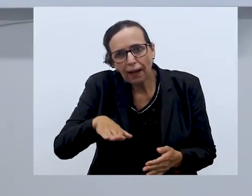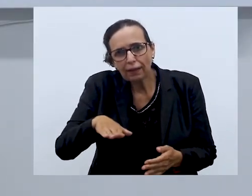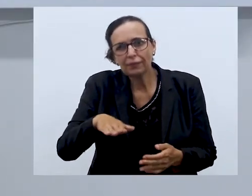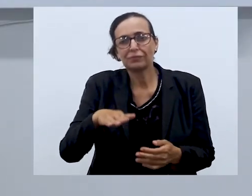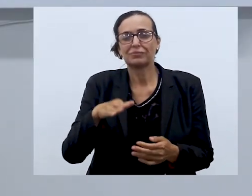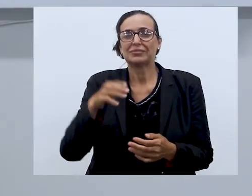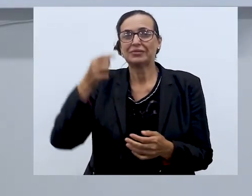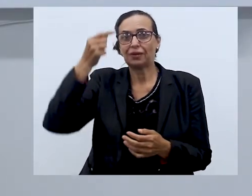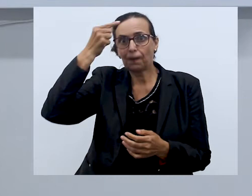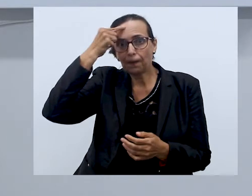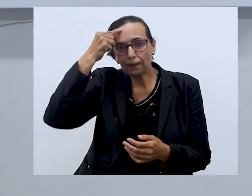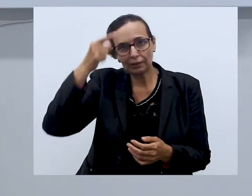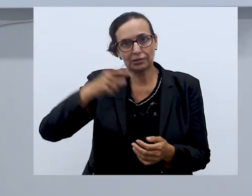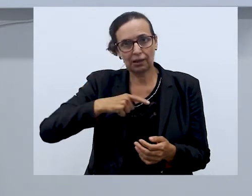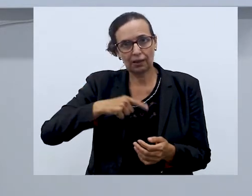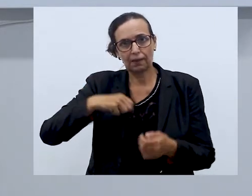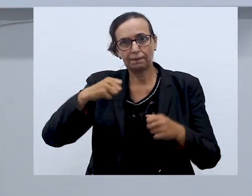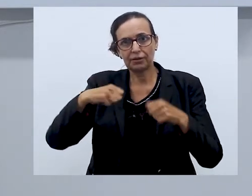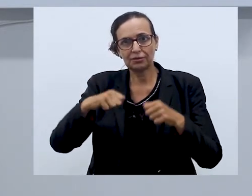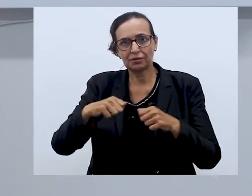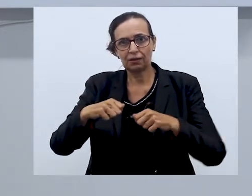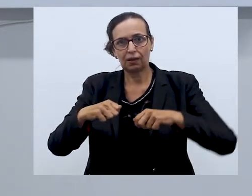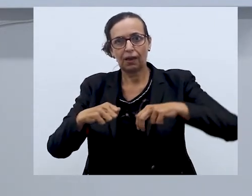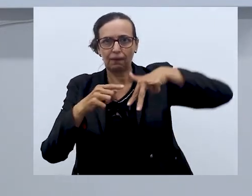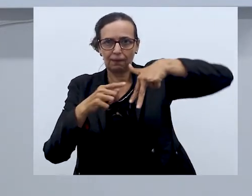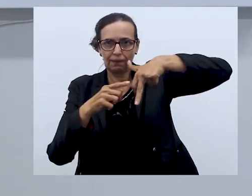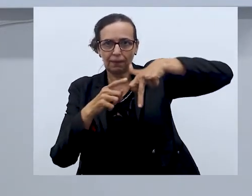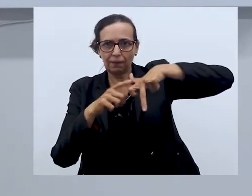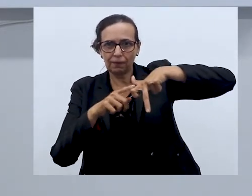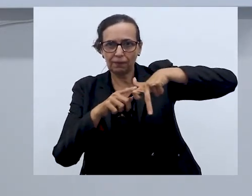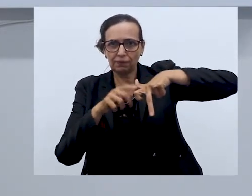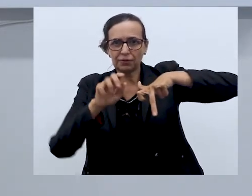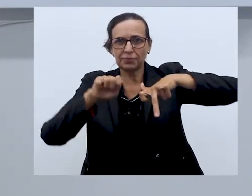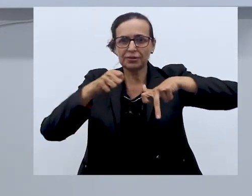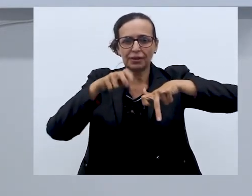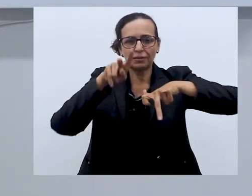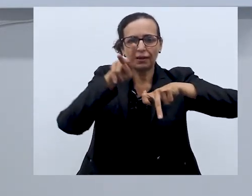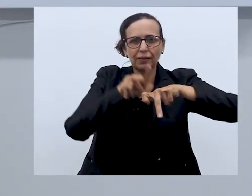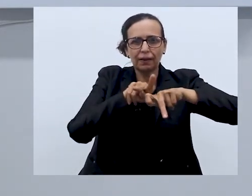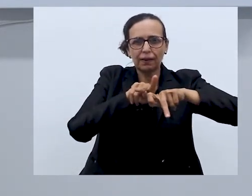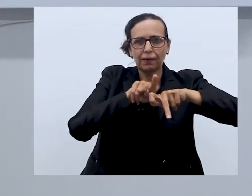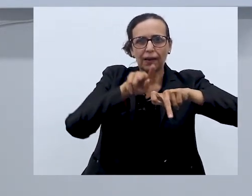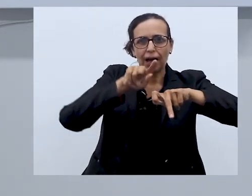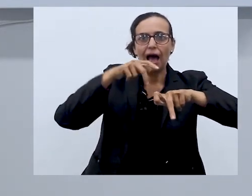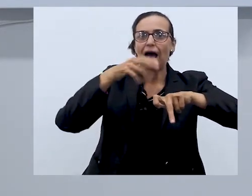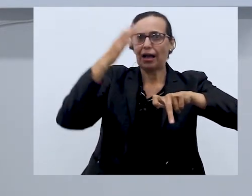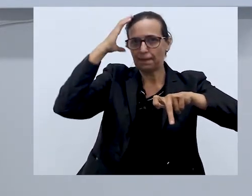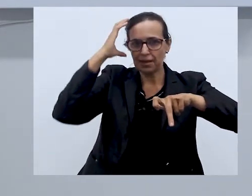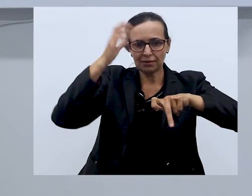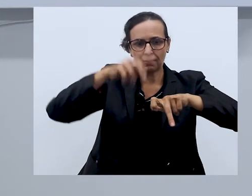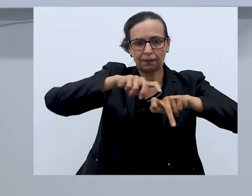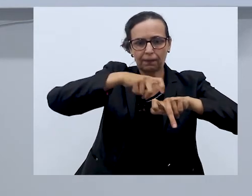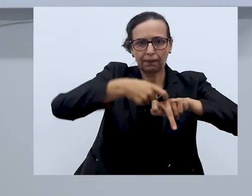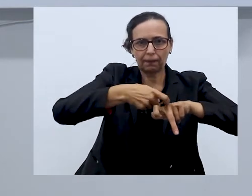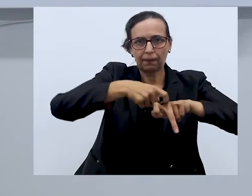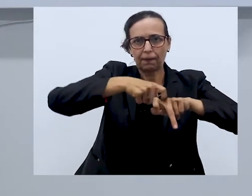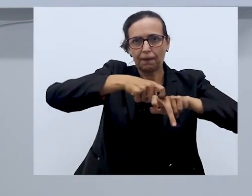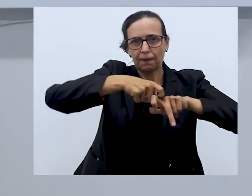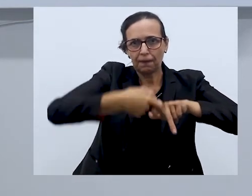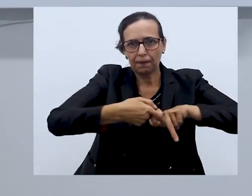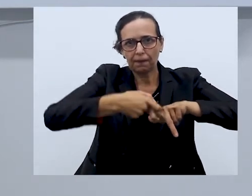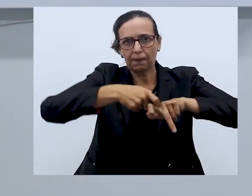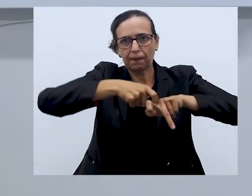bebê deitado em cima da sua coxa, com a cabeça levemente para baixo. Dê 5 golpes entre as omoplatas, ou seja,